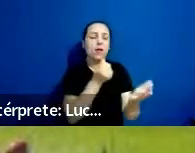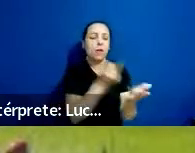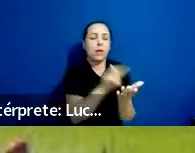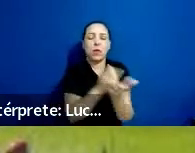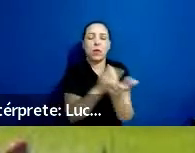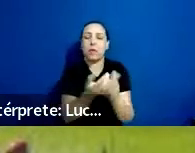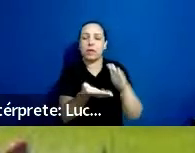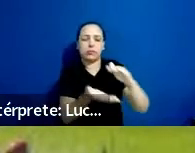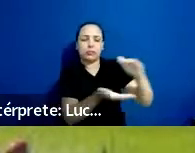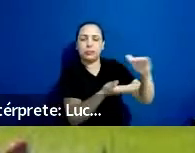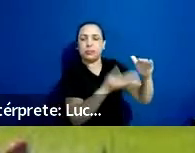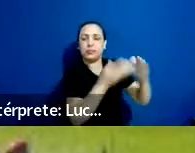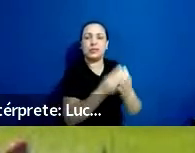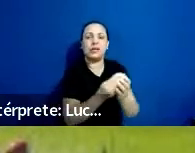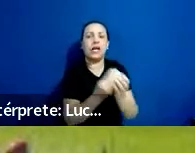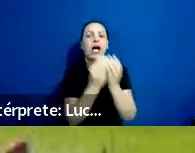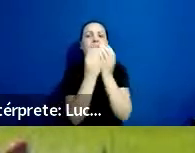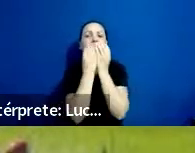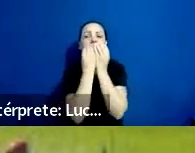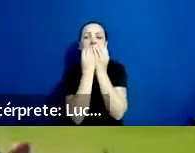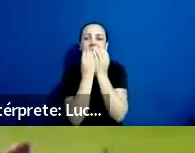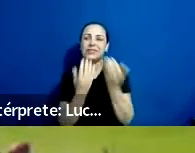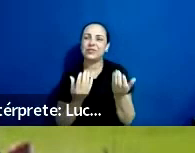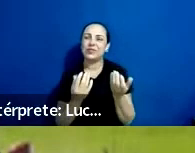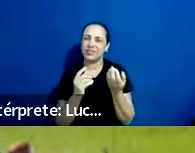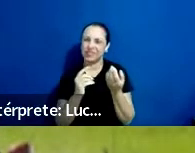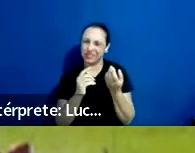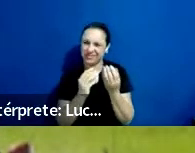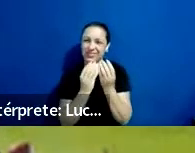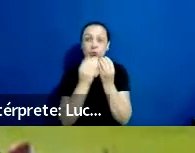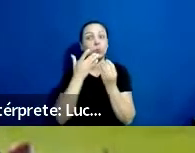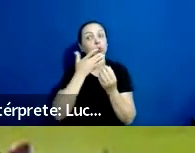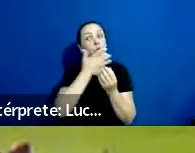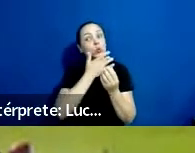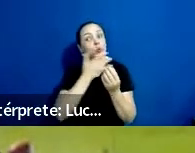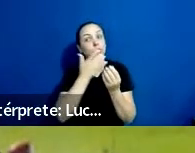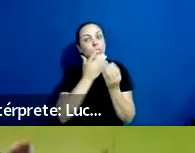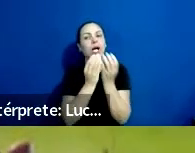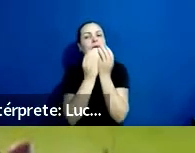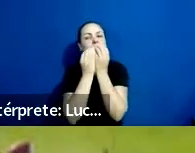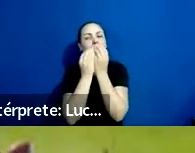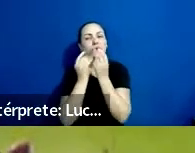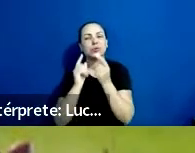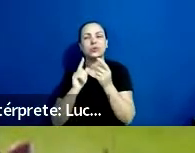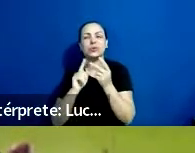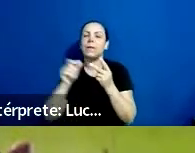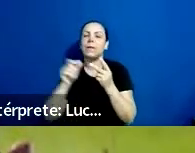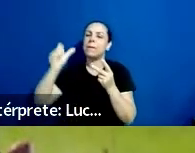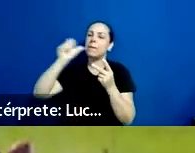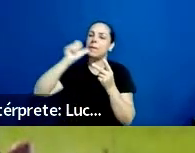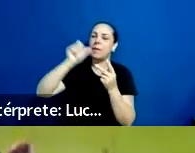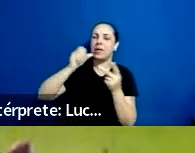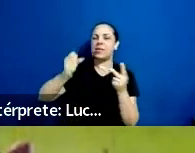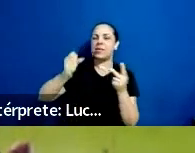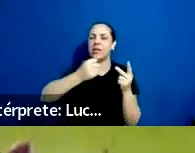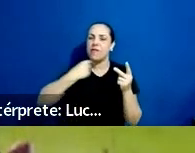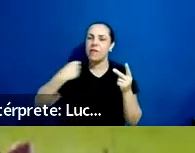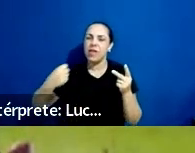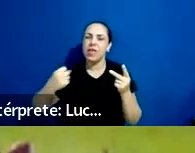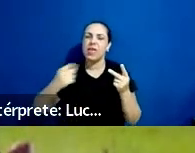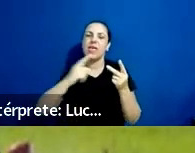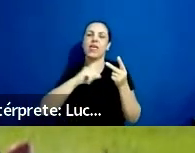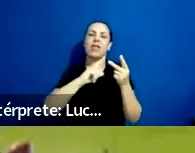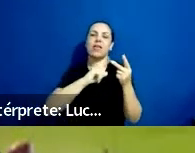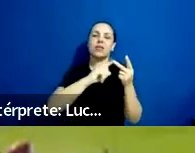nessa imagem vocês podem ver uma moça comendo um lanche, tomando uma cerveja. Na imagem do lado a gente vê também aqui